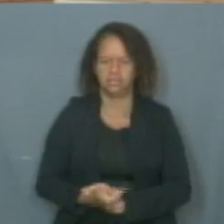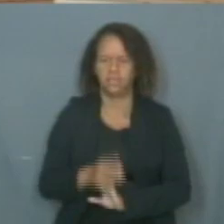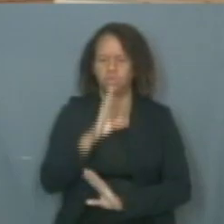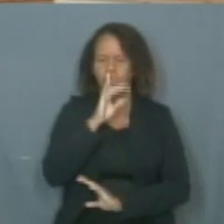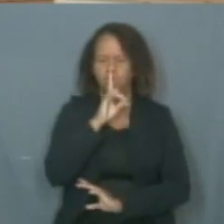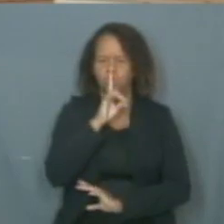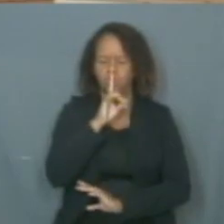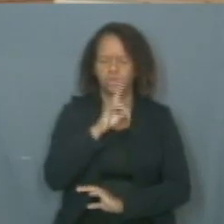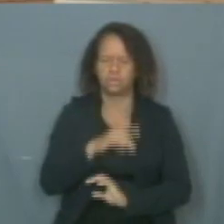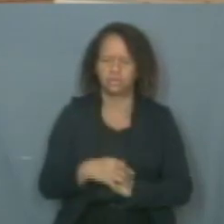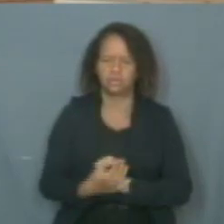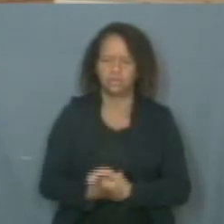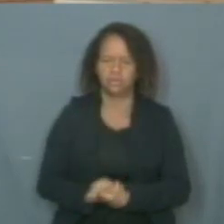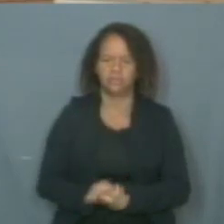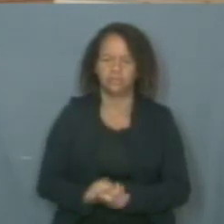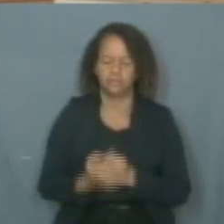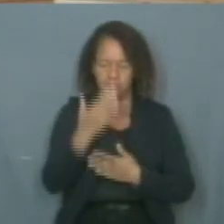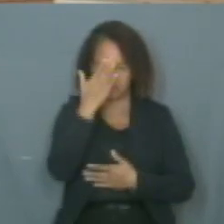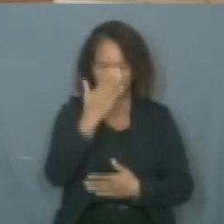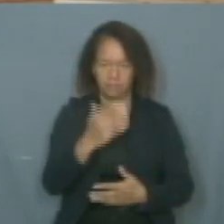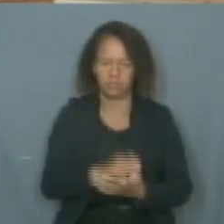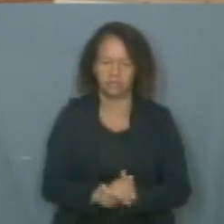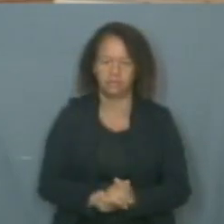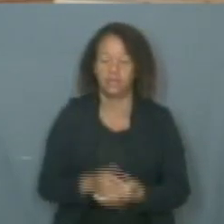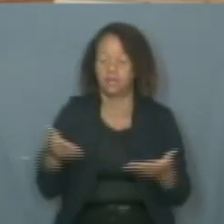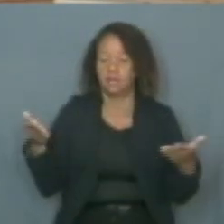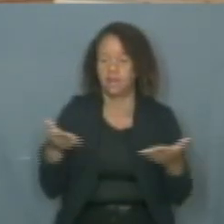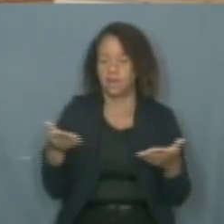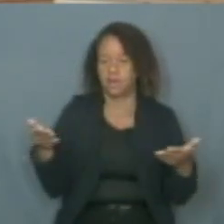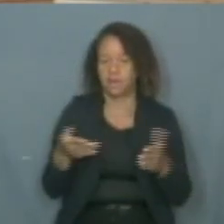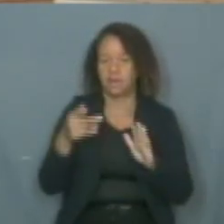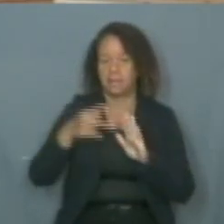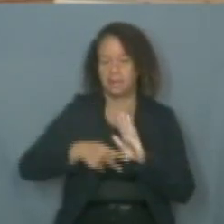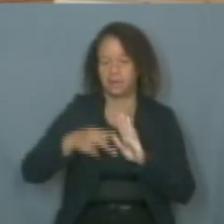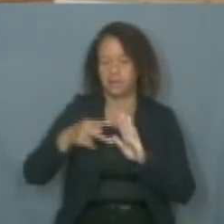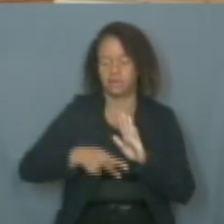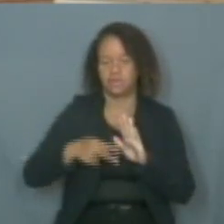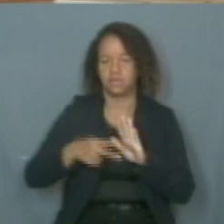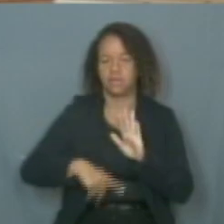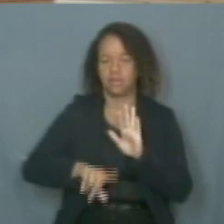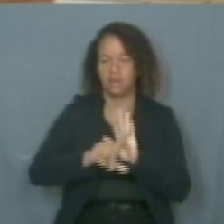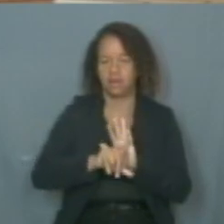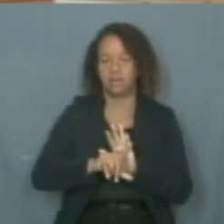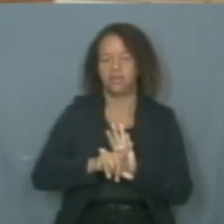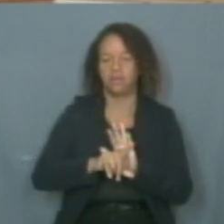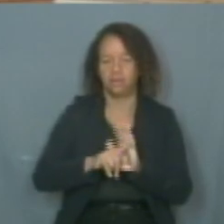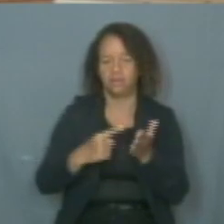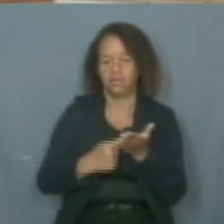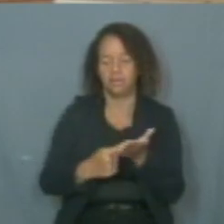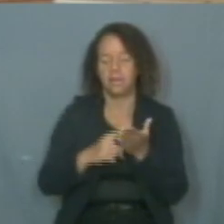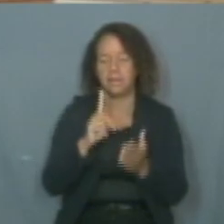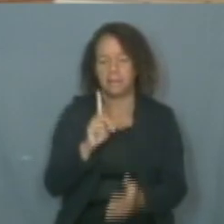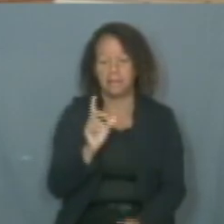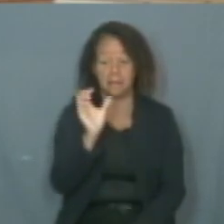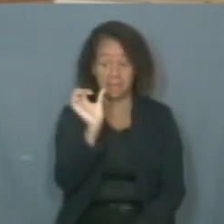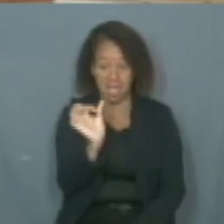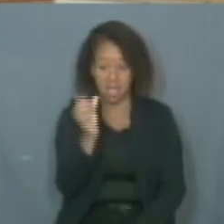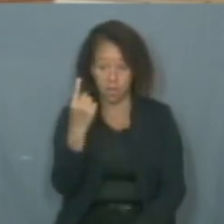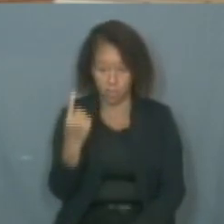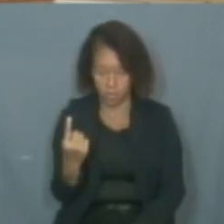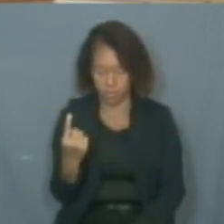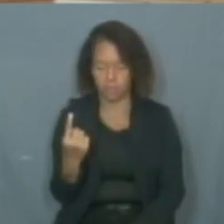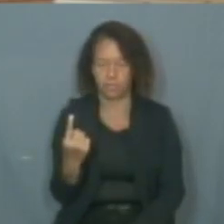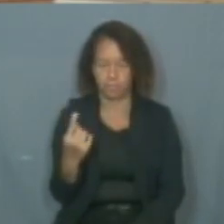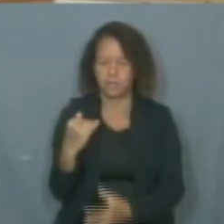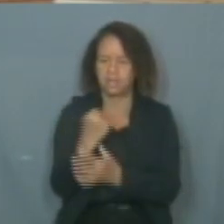silêncio no plenário. Obrigado. Agora em questão, o projeto de lei ordinário 61,